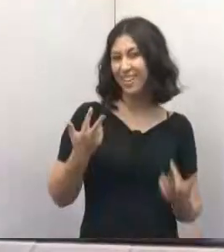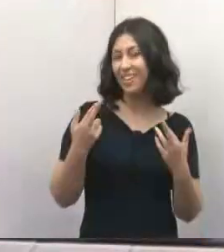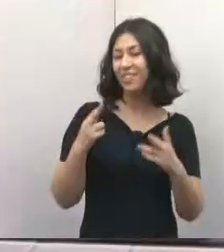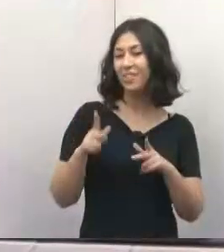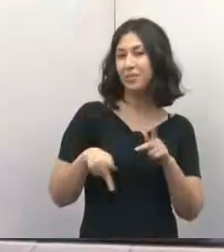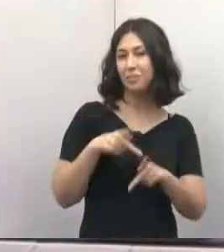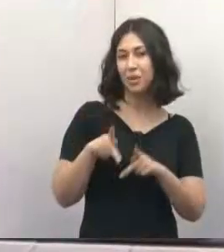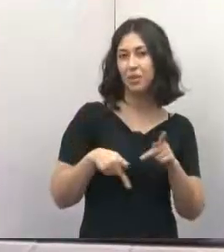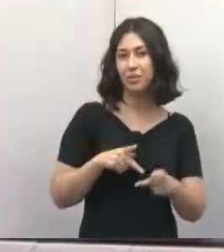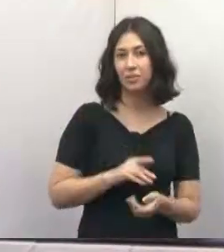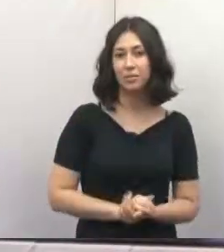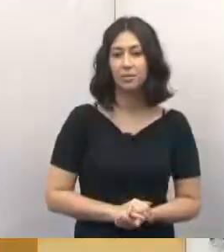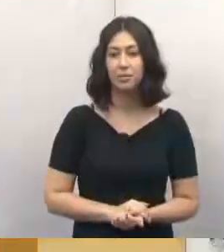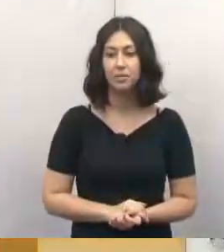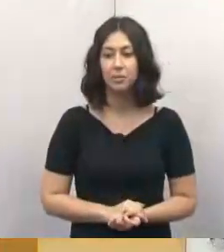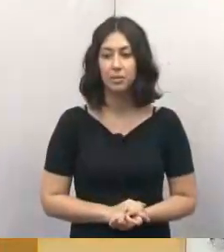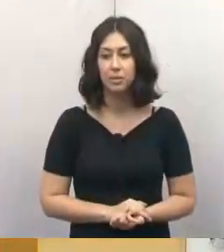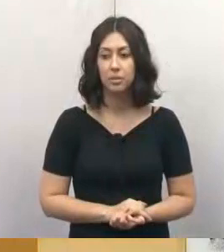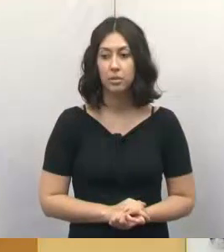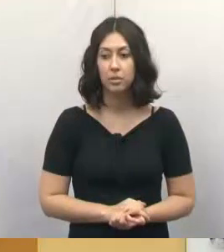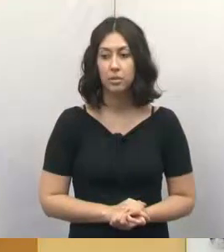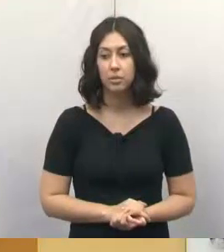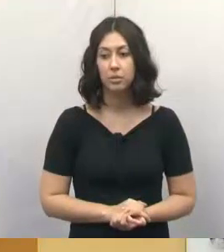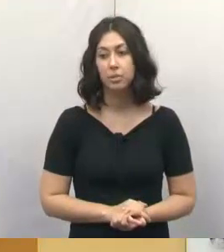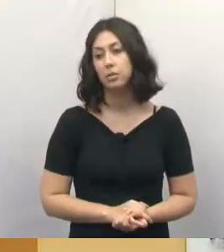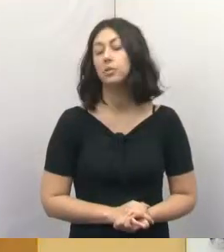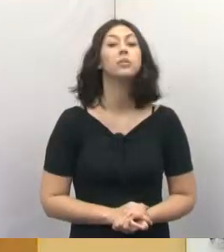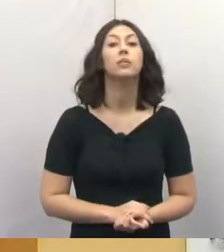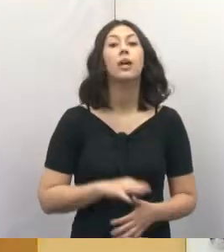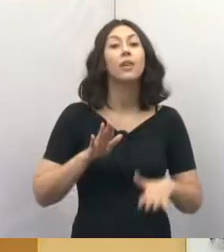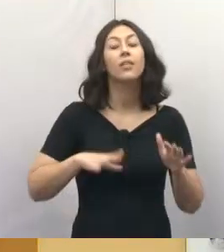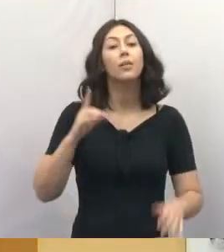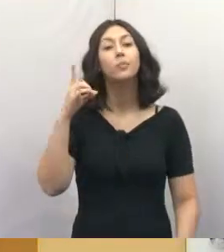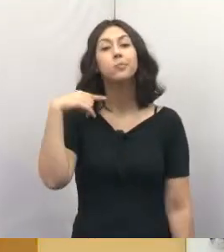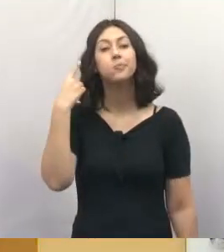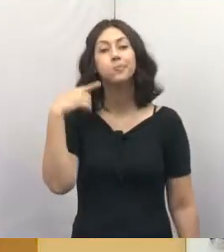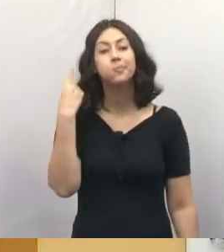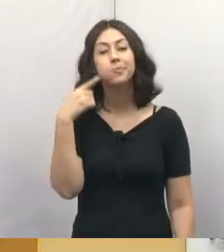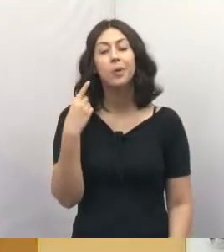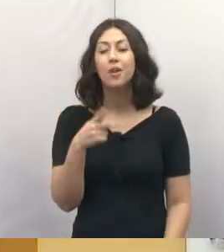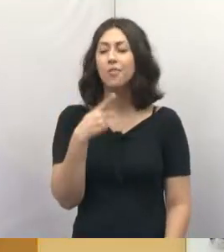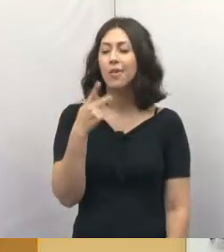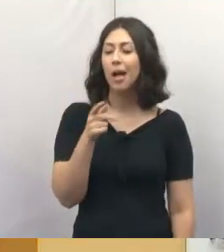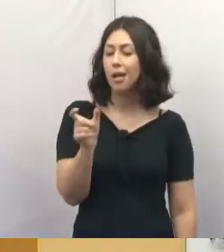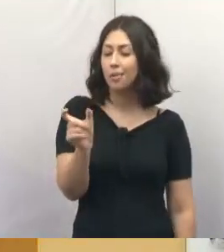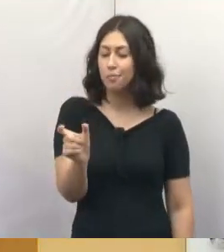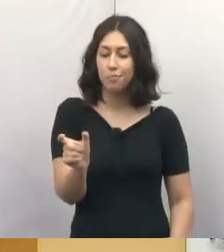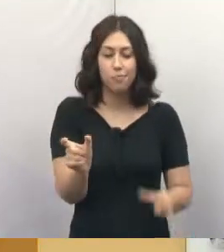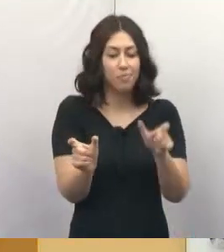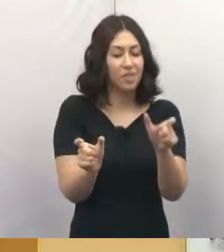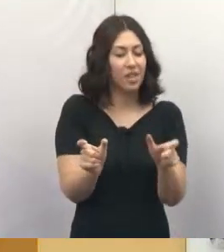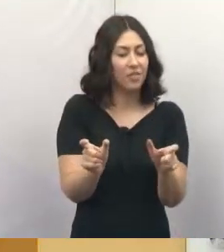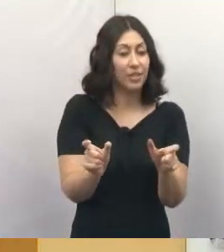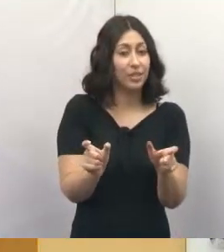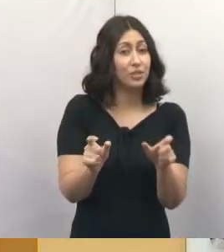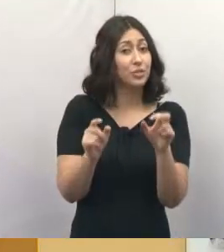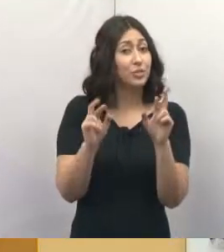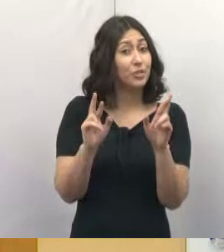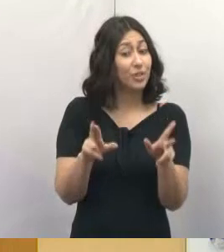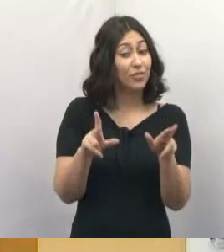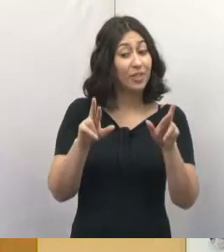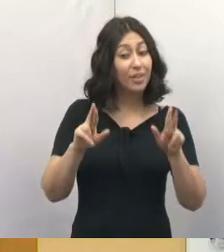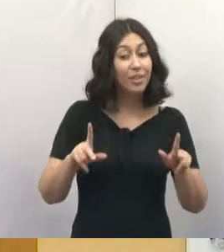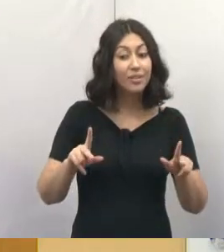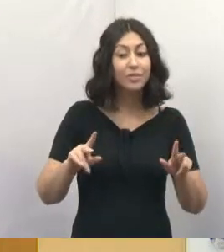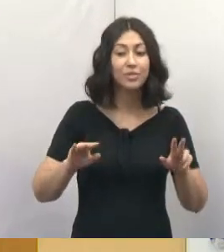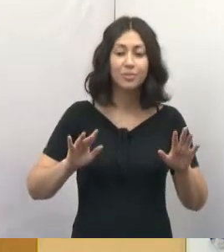gente. E às vezes esse é um defeito mesmo do advogado, né? Falar palavras não compreendidas no